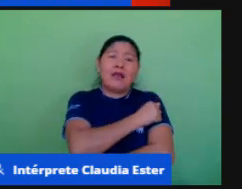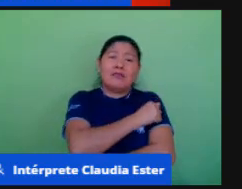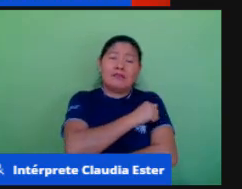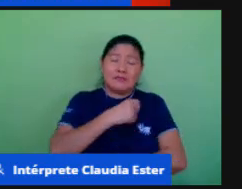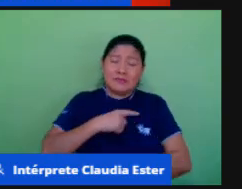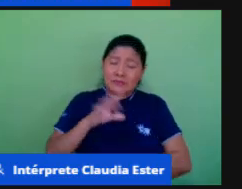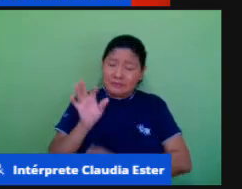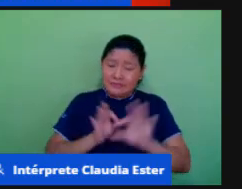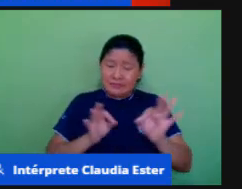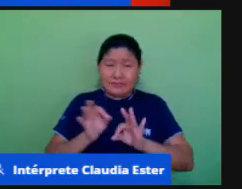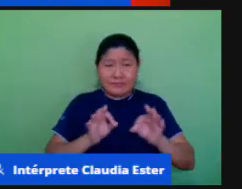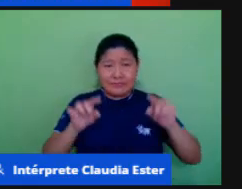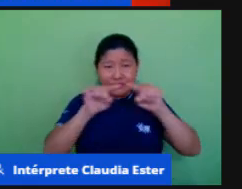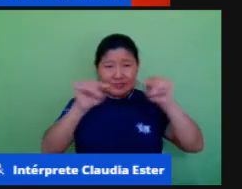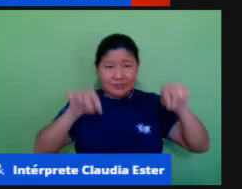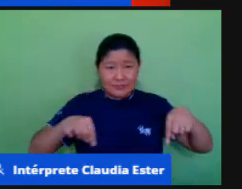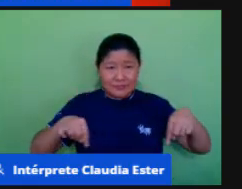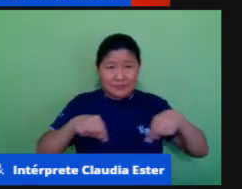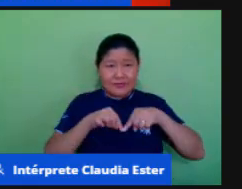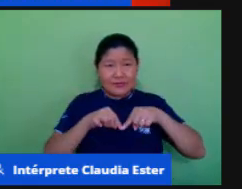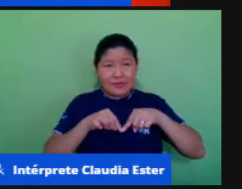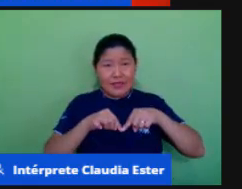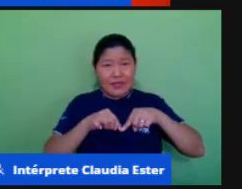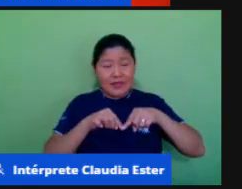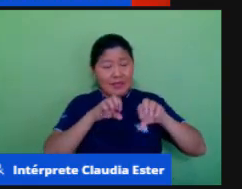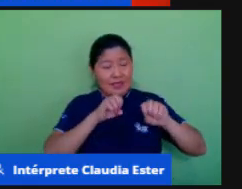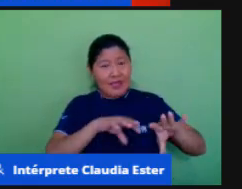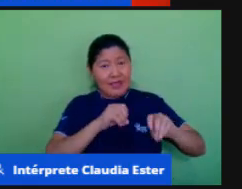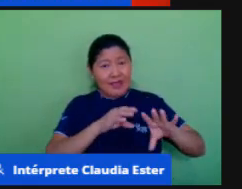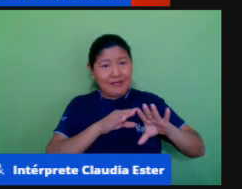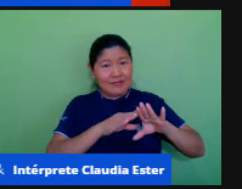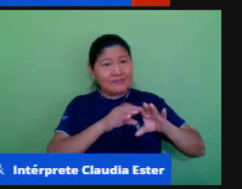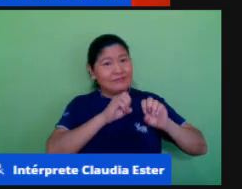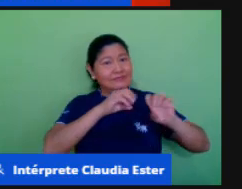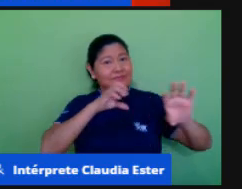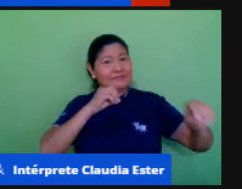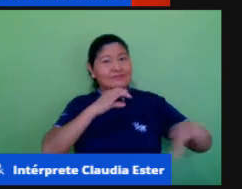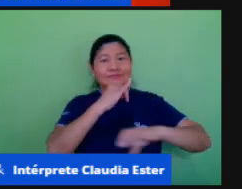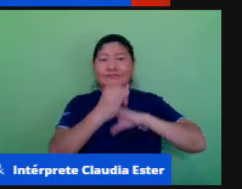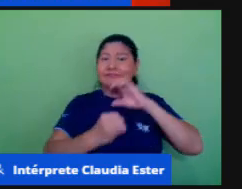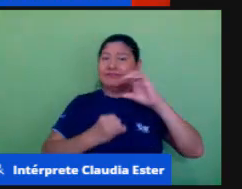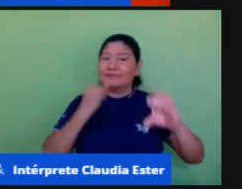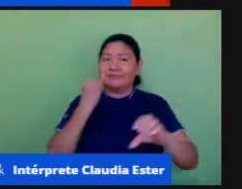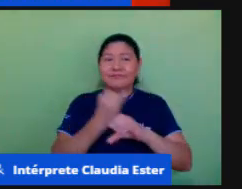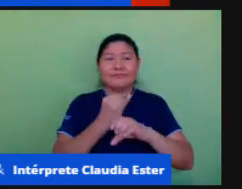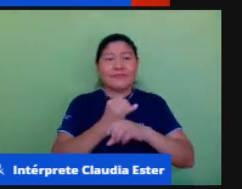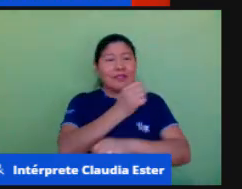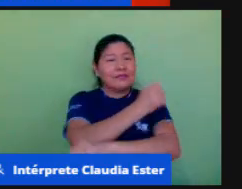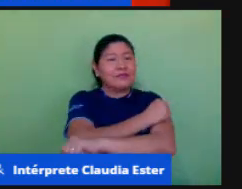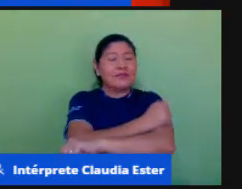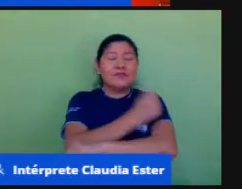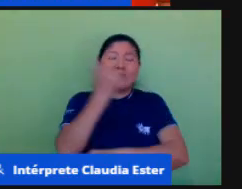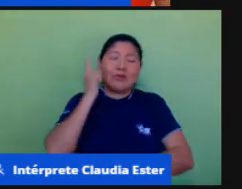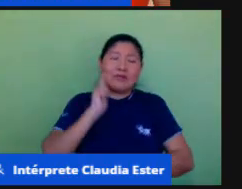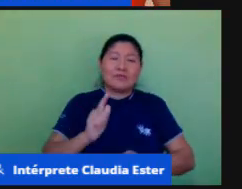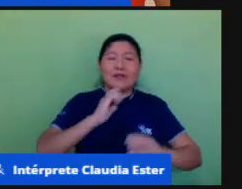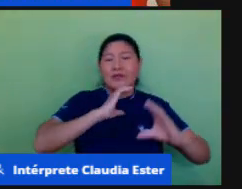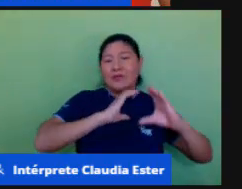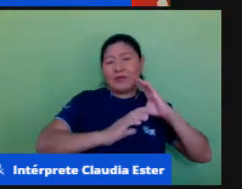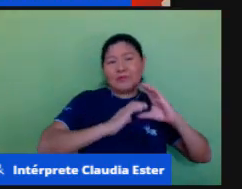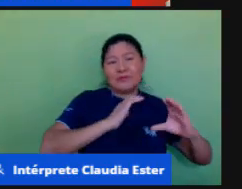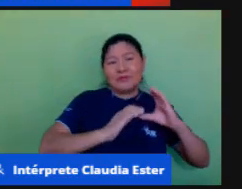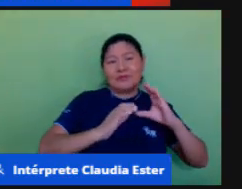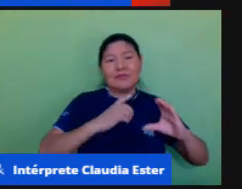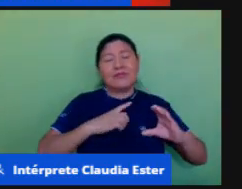para a realização de aulas virtuais. Por meio dessa plataforma, as turmas podem comunicar-se e manter as aulas à distância